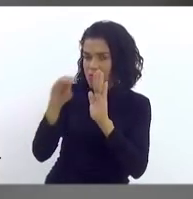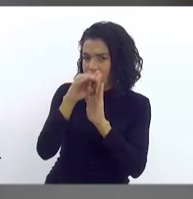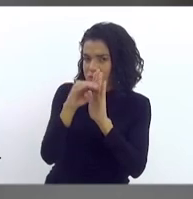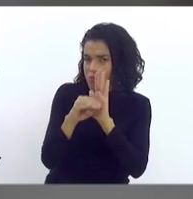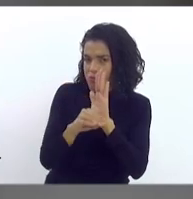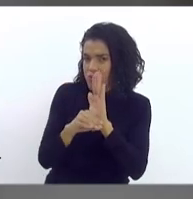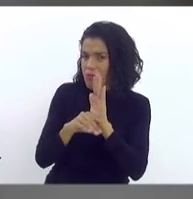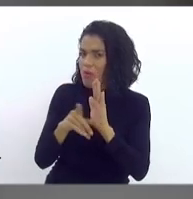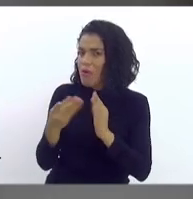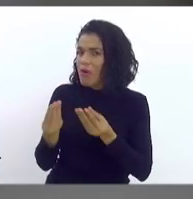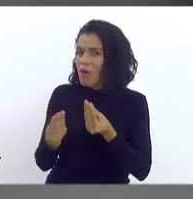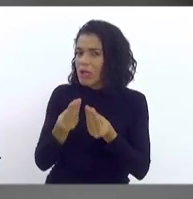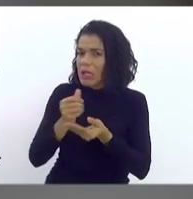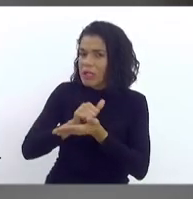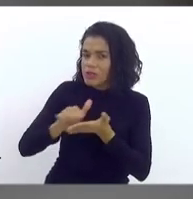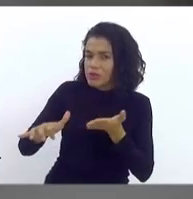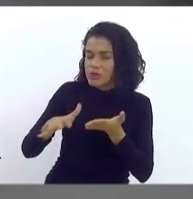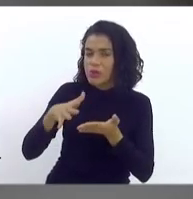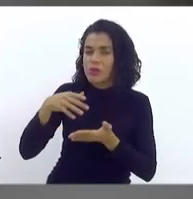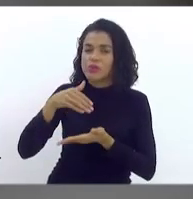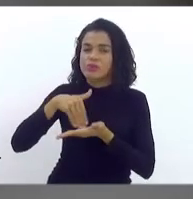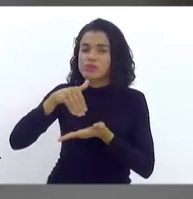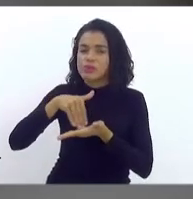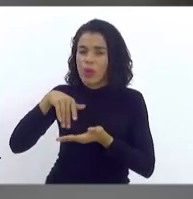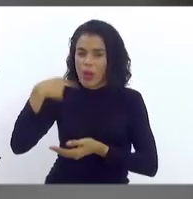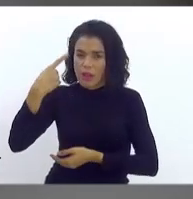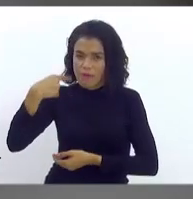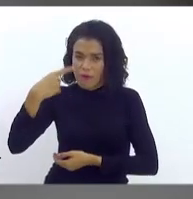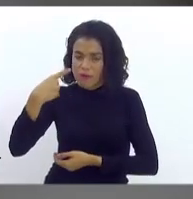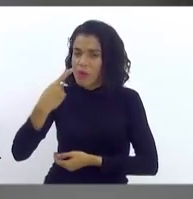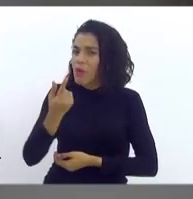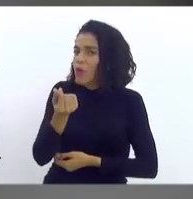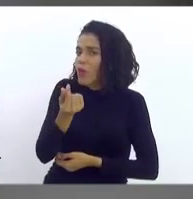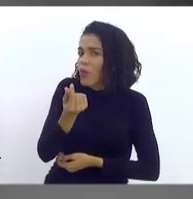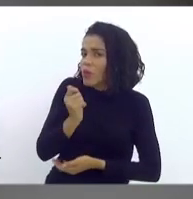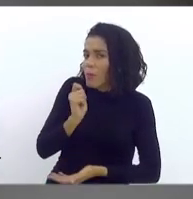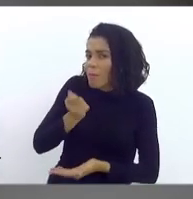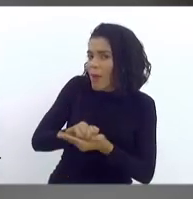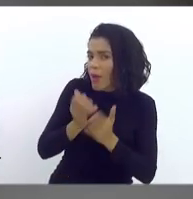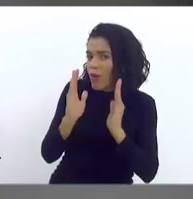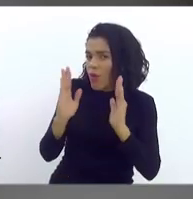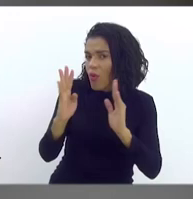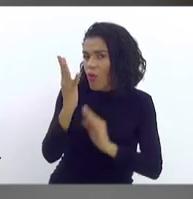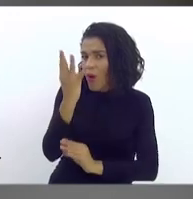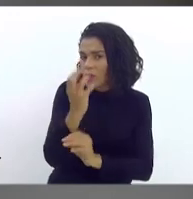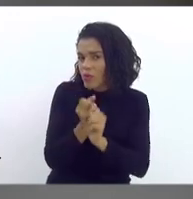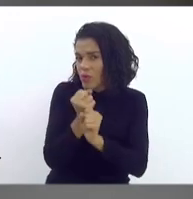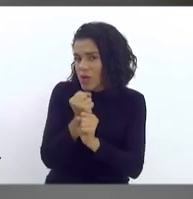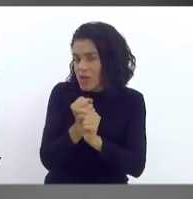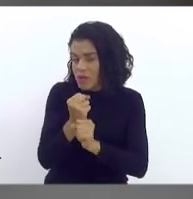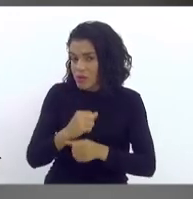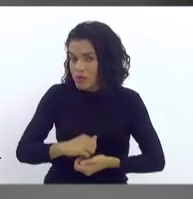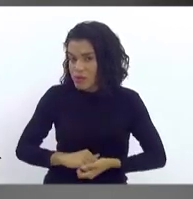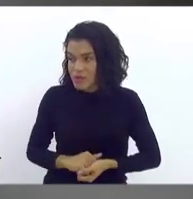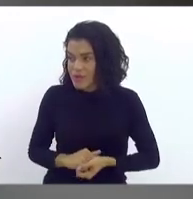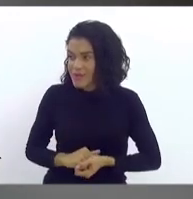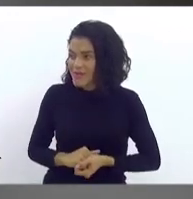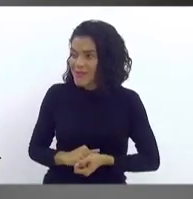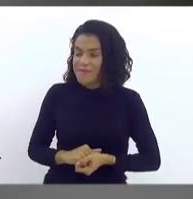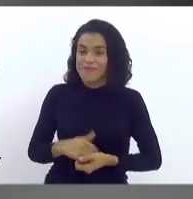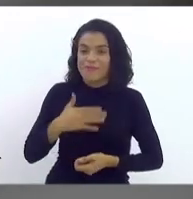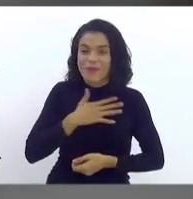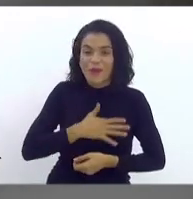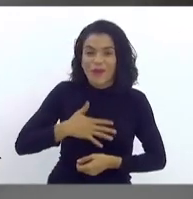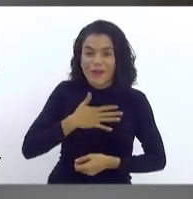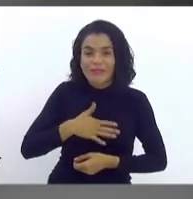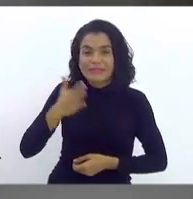advocacia. Quais são os principais escritórios e quanto foi pago nos últimos 4 anos por esses escritórios? Gostaria de saber